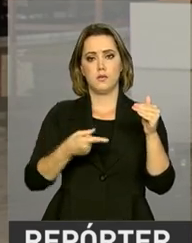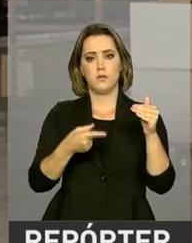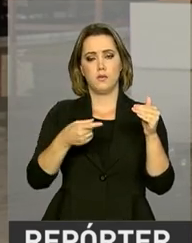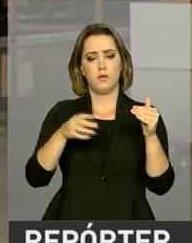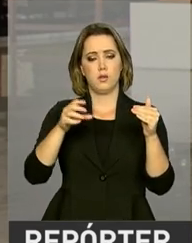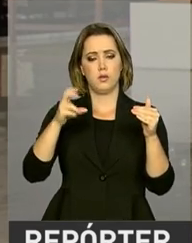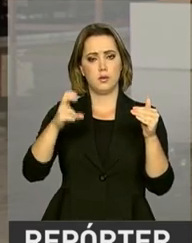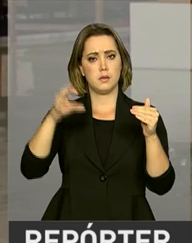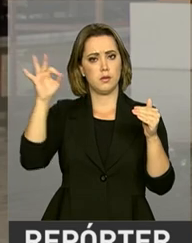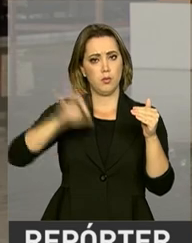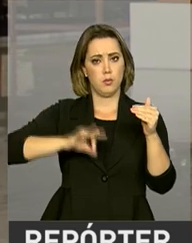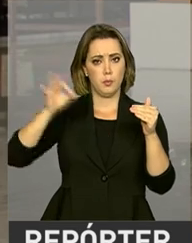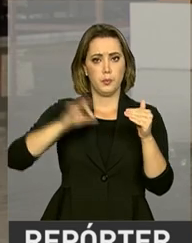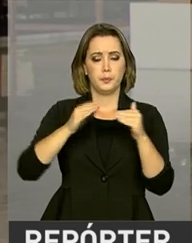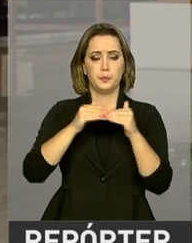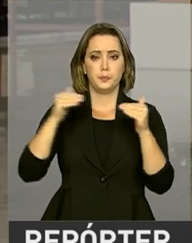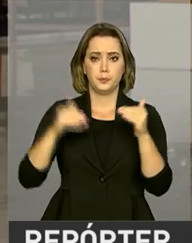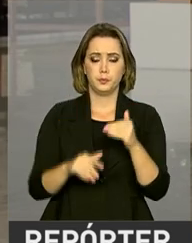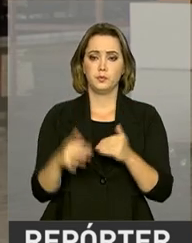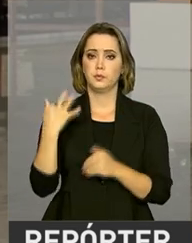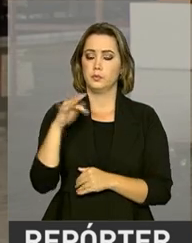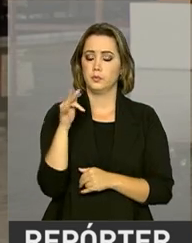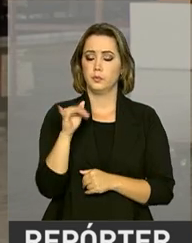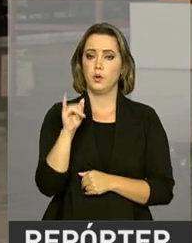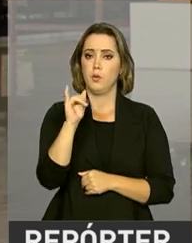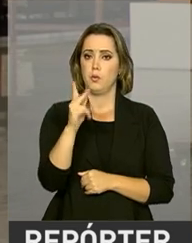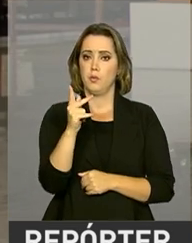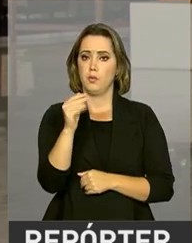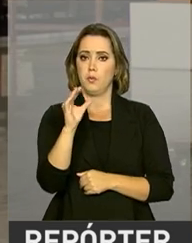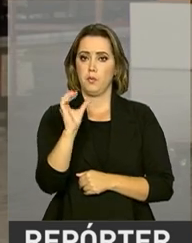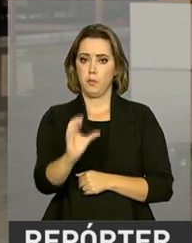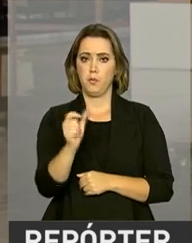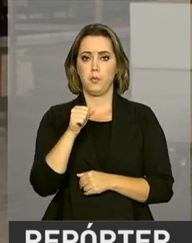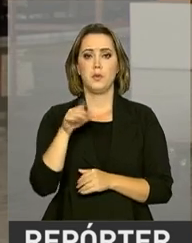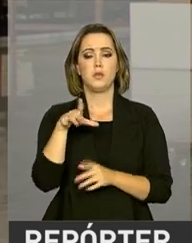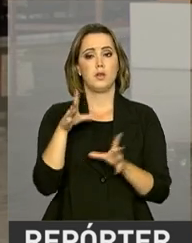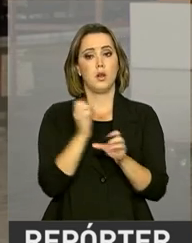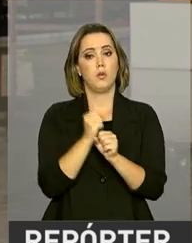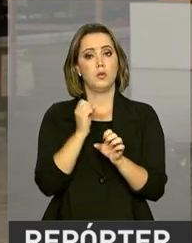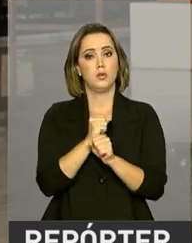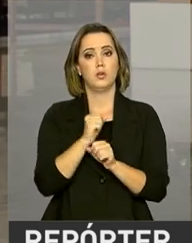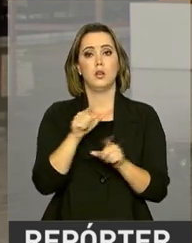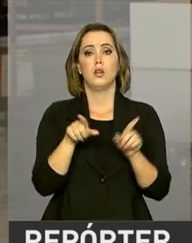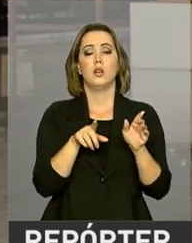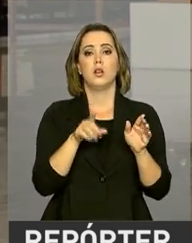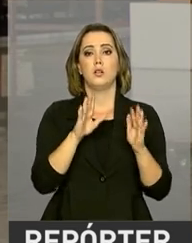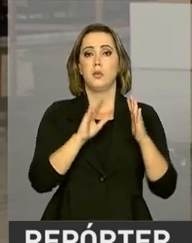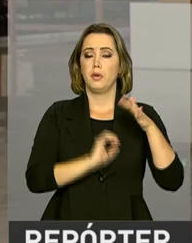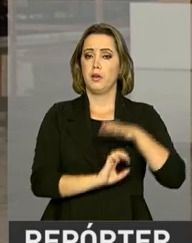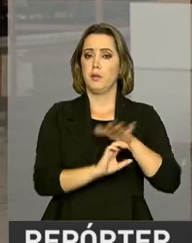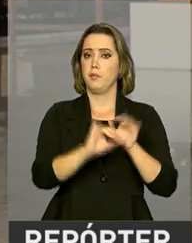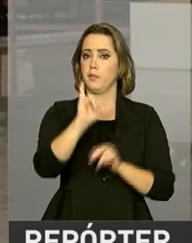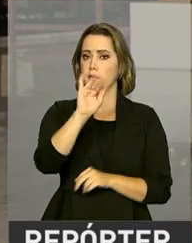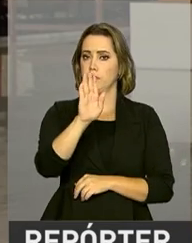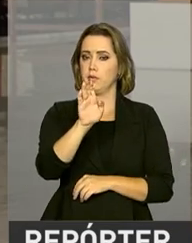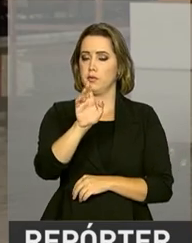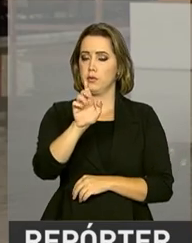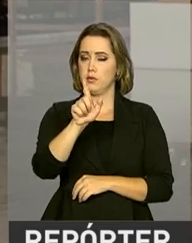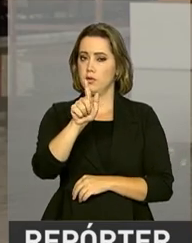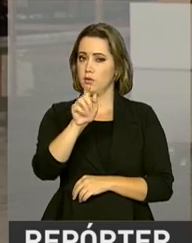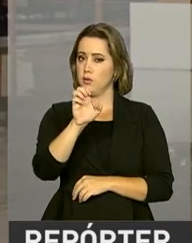ipva é calculado pelo ibge desde 1980 e mede a inflação oficial do país